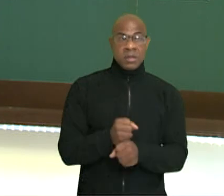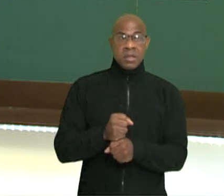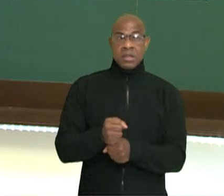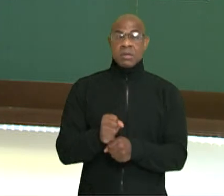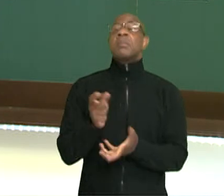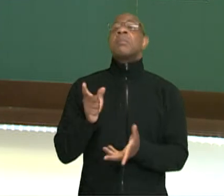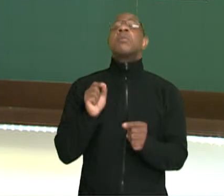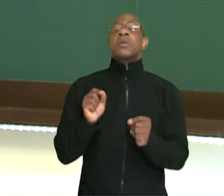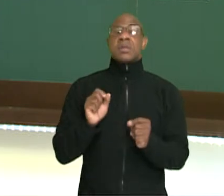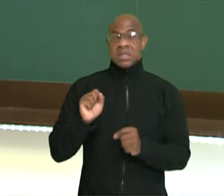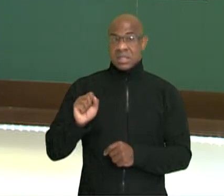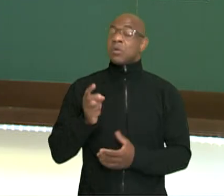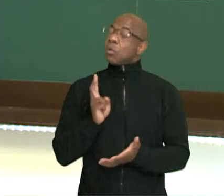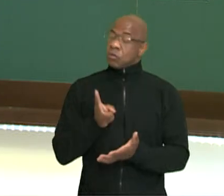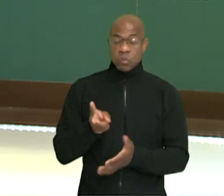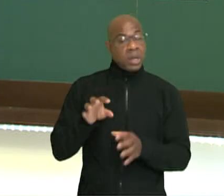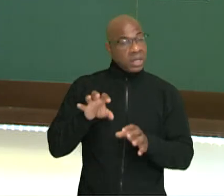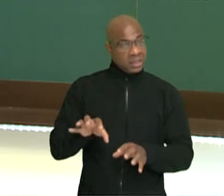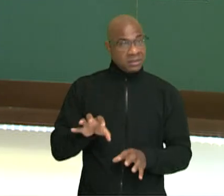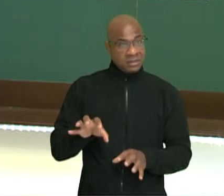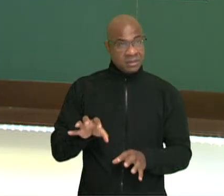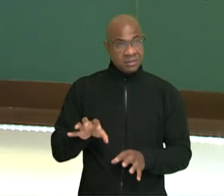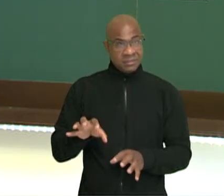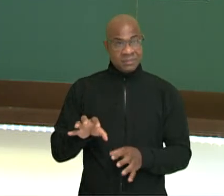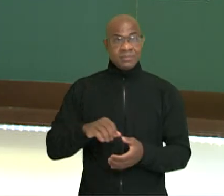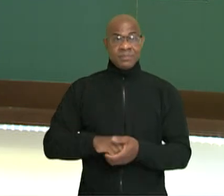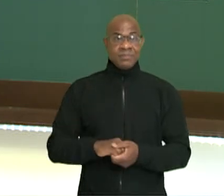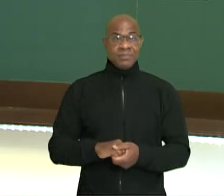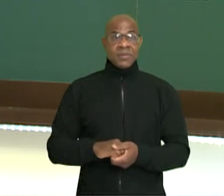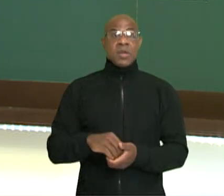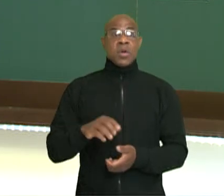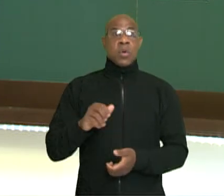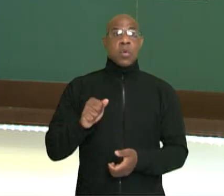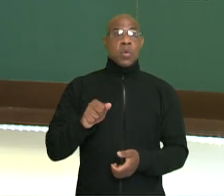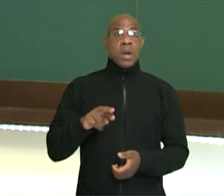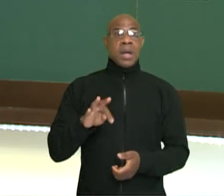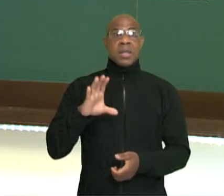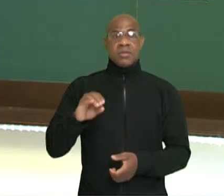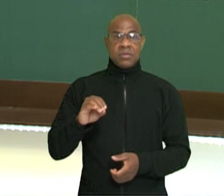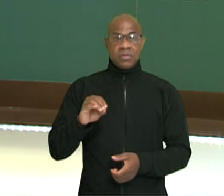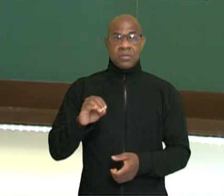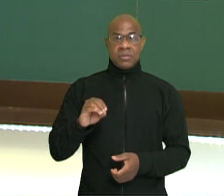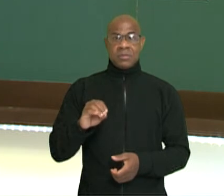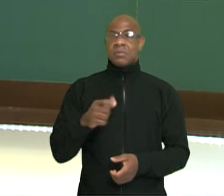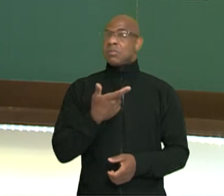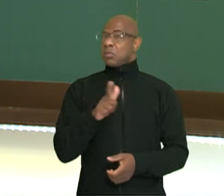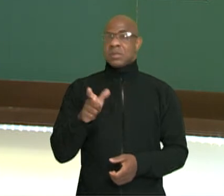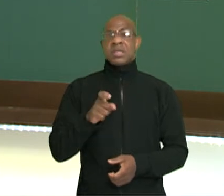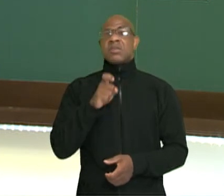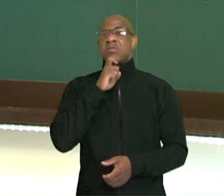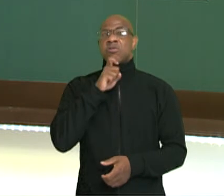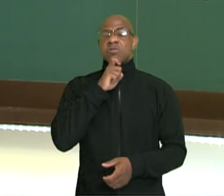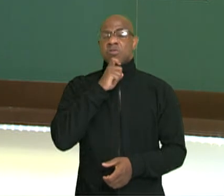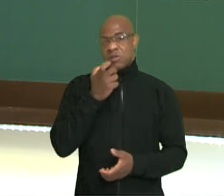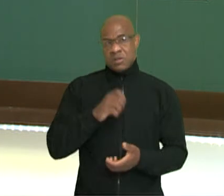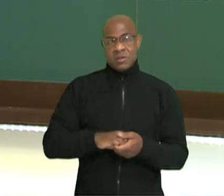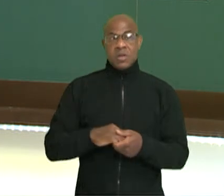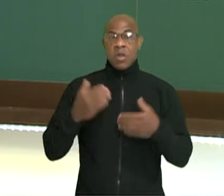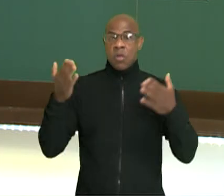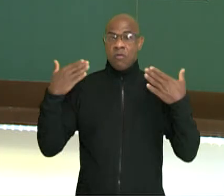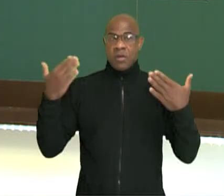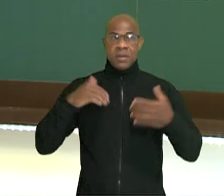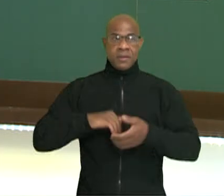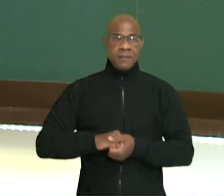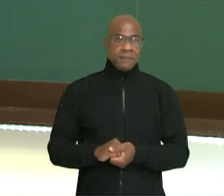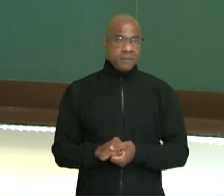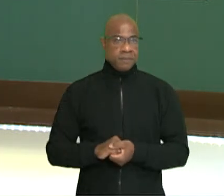que, se as coisas continuarem assim, o Ártico ficará sem gelo durante os verões.